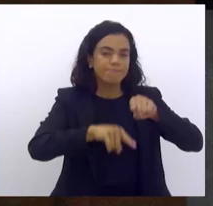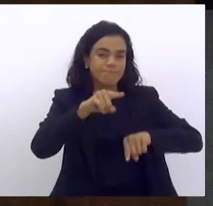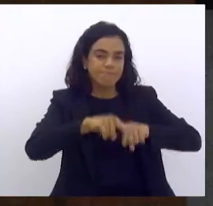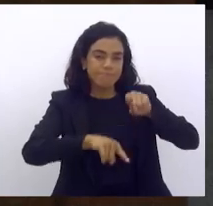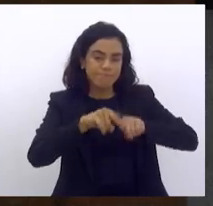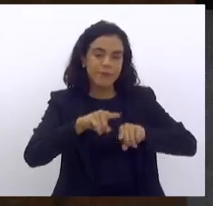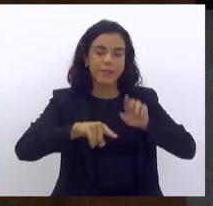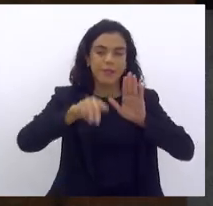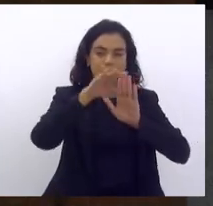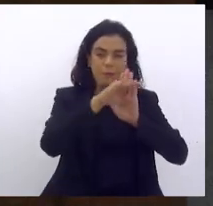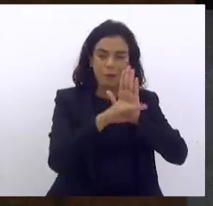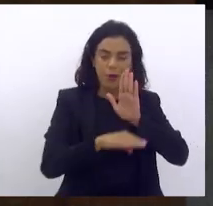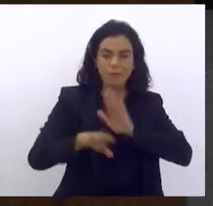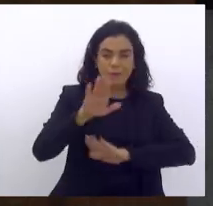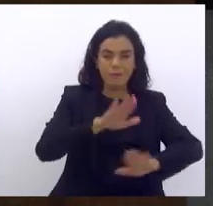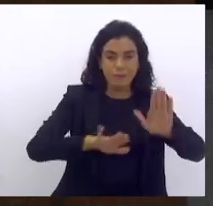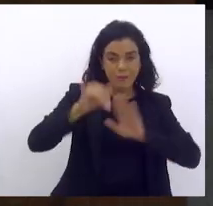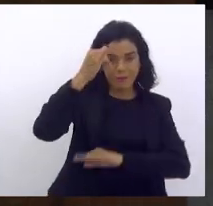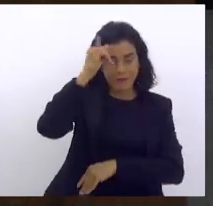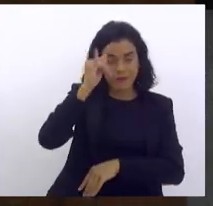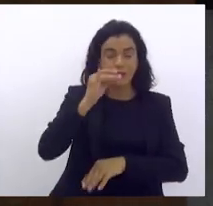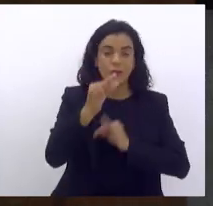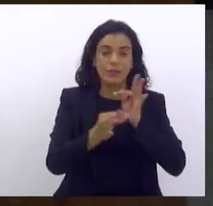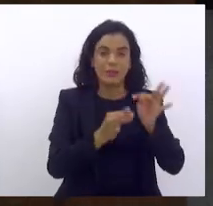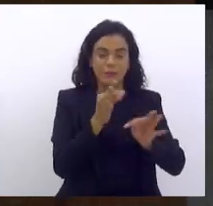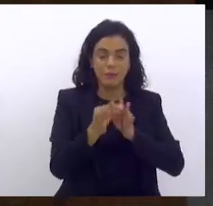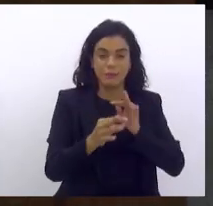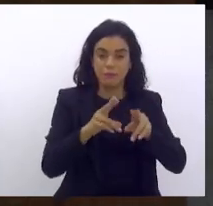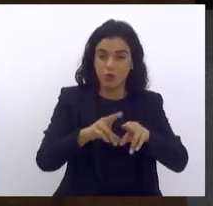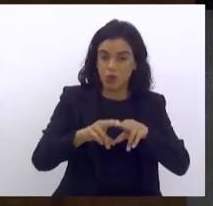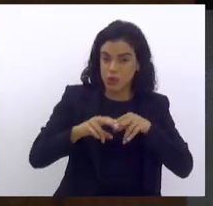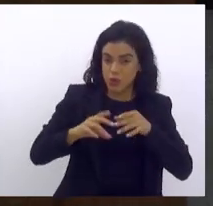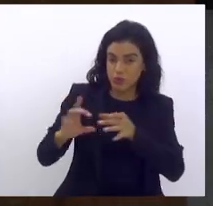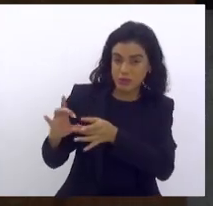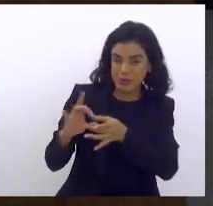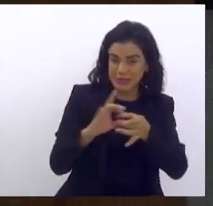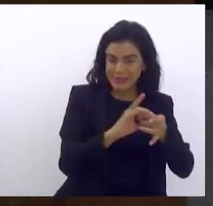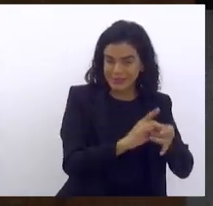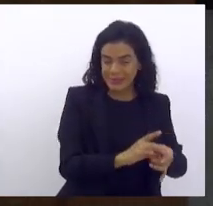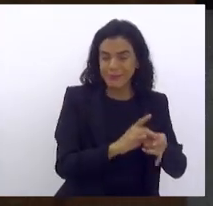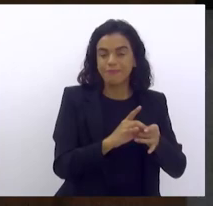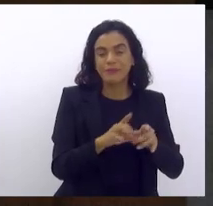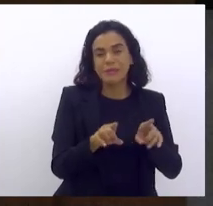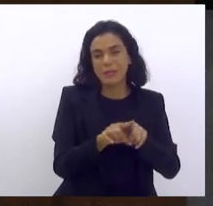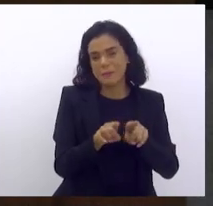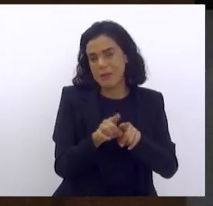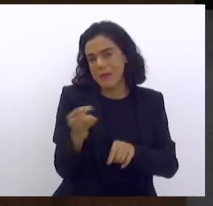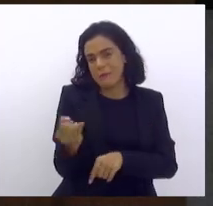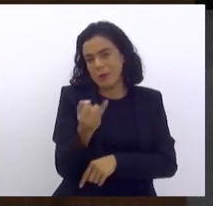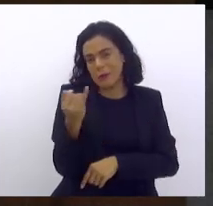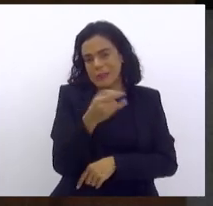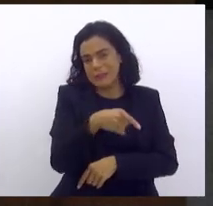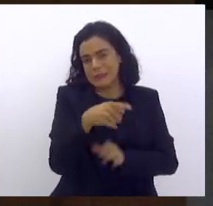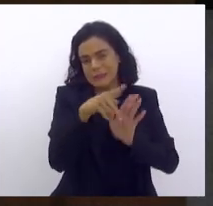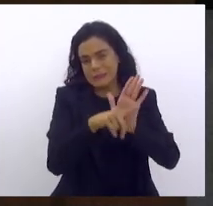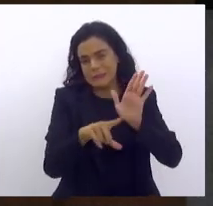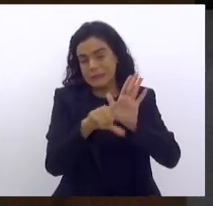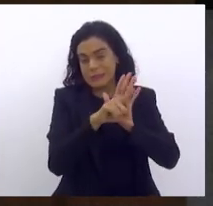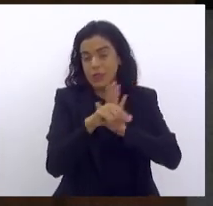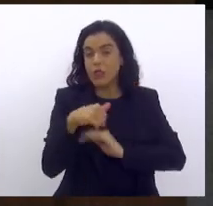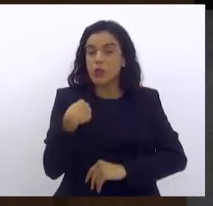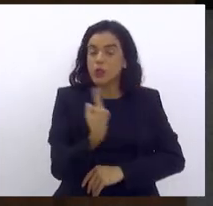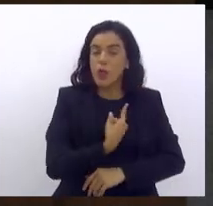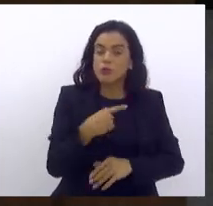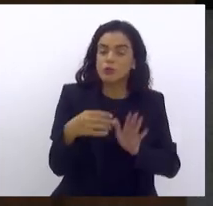de programas de prevenção e de tratamento. Nesse sentido, senhor presidente, além da pertinência desse projeto, nosso